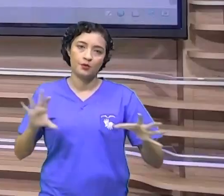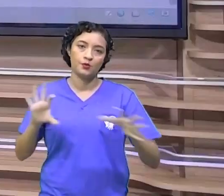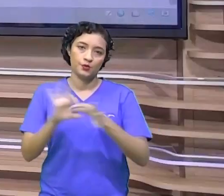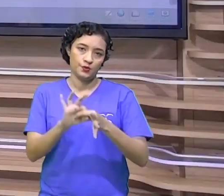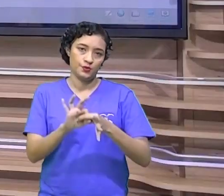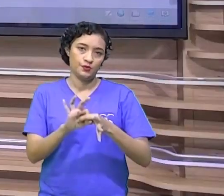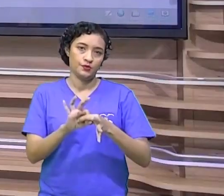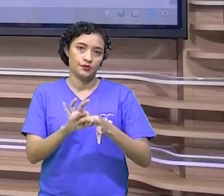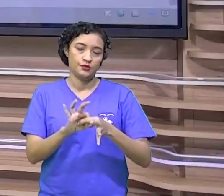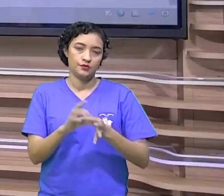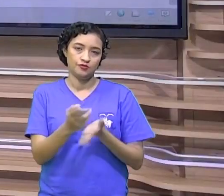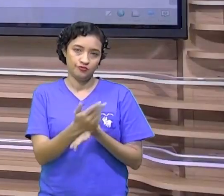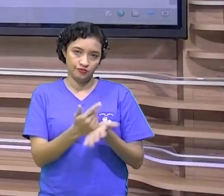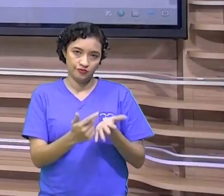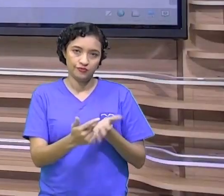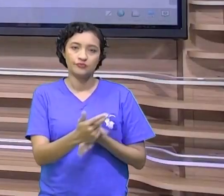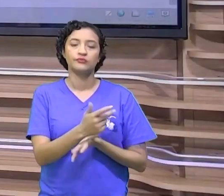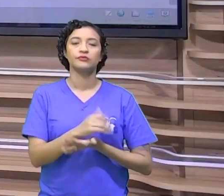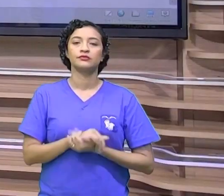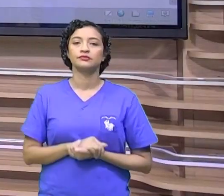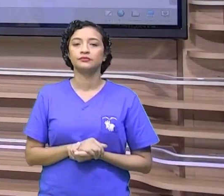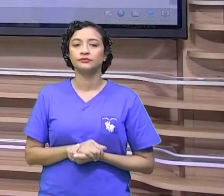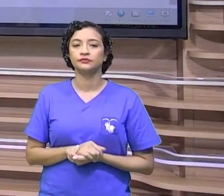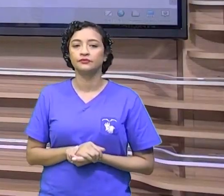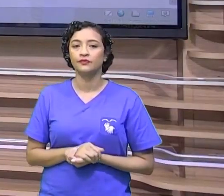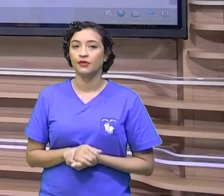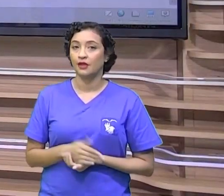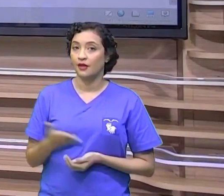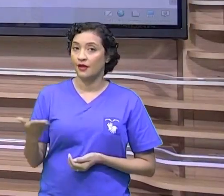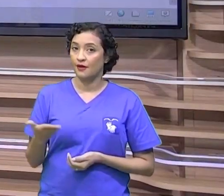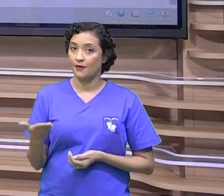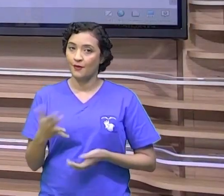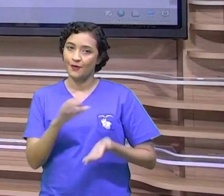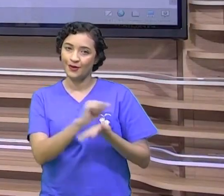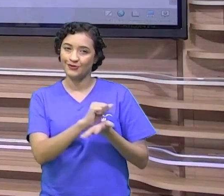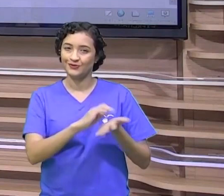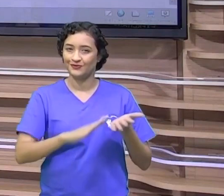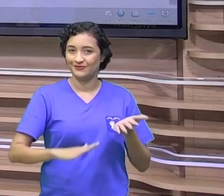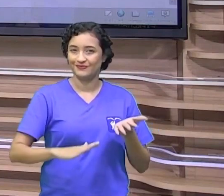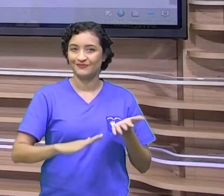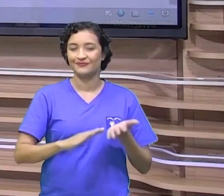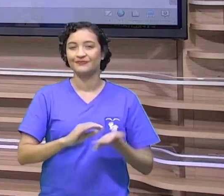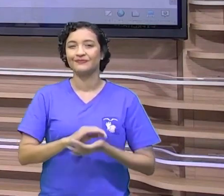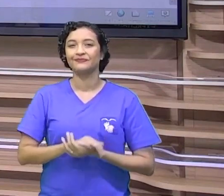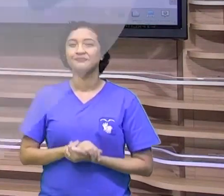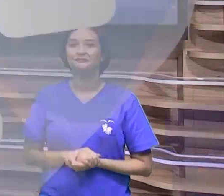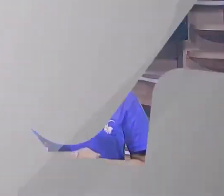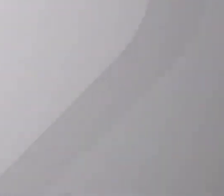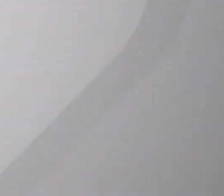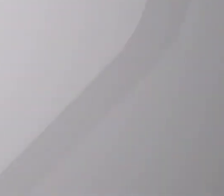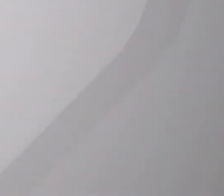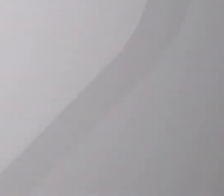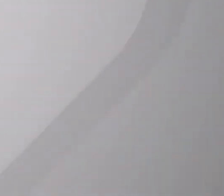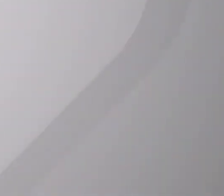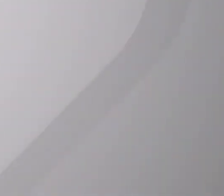certo é muito bem então vamos lá que agora é hora de exercitar os nossos conhecimentos